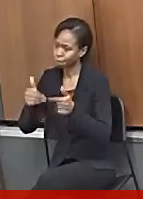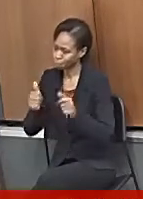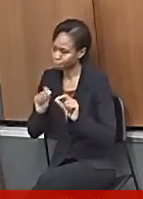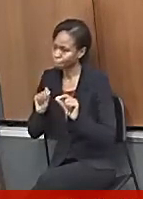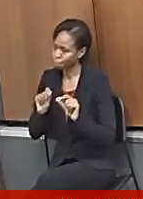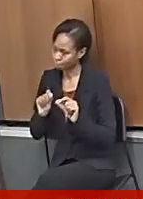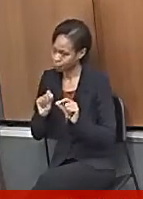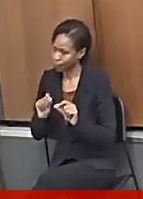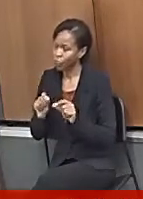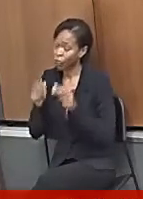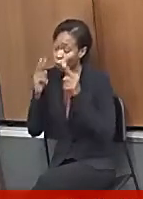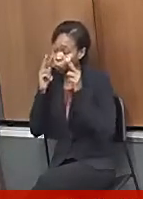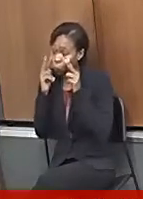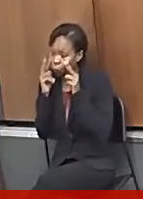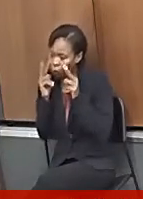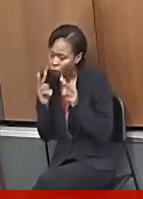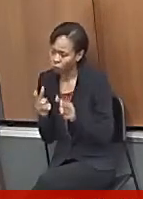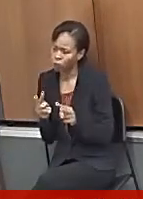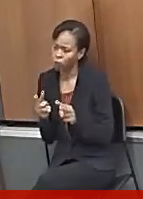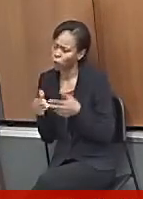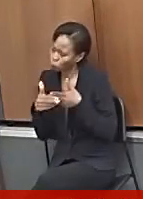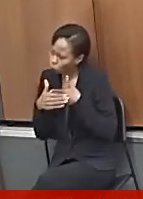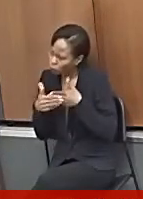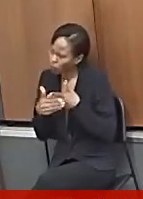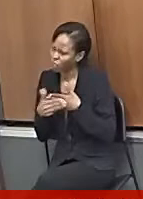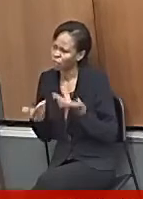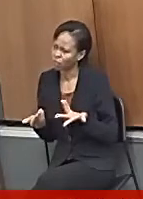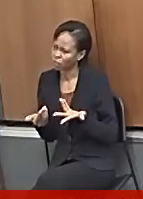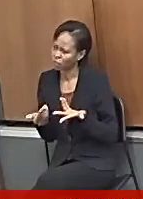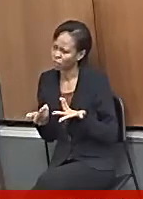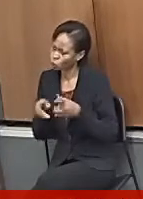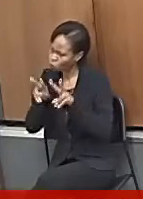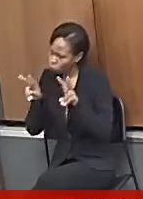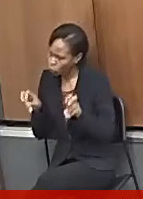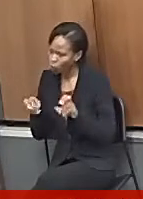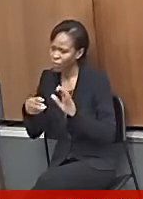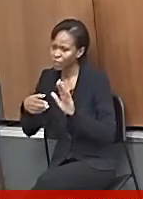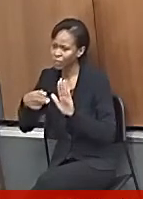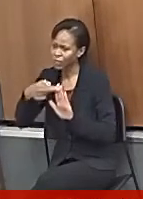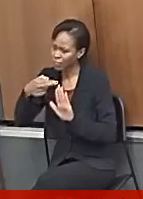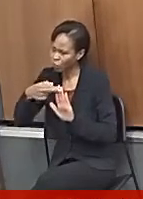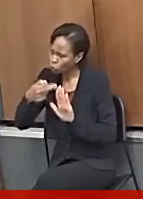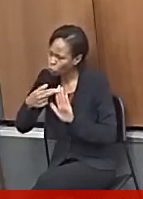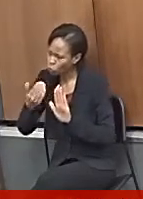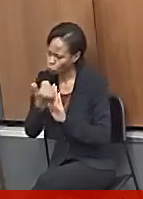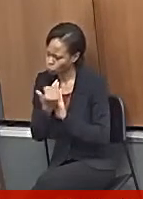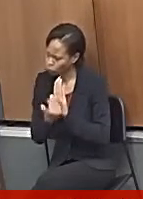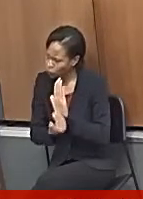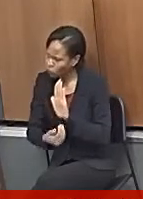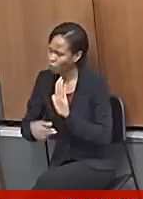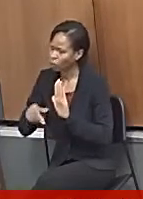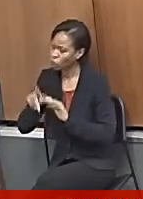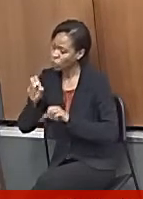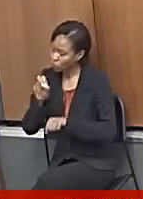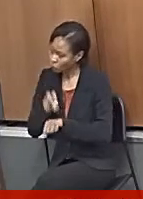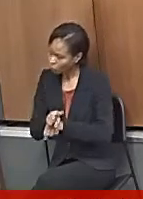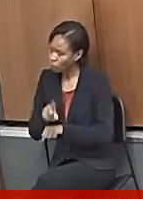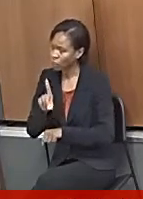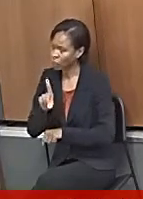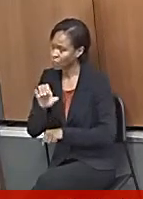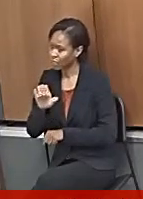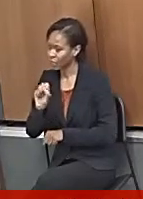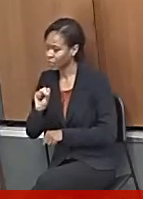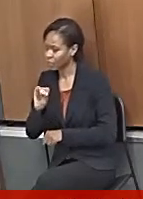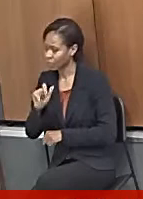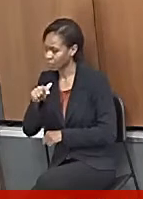olhe com muito carinho pra essa resolução de designação deste ano e que prevê lg